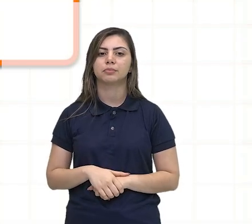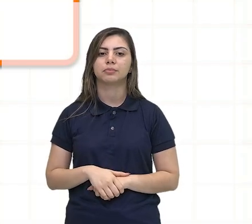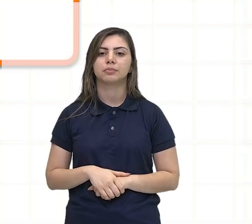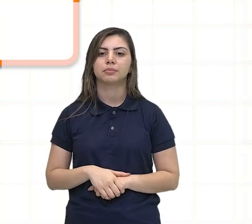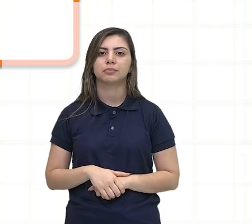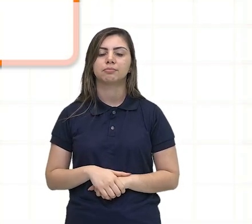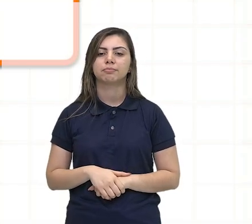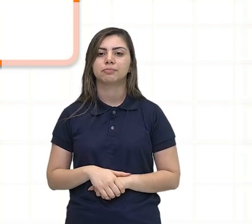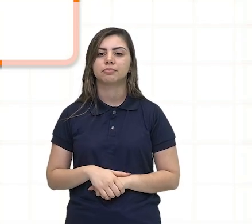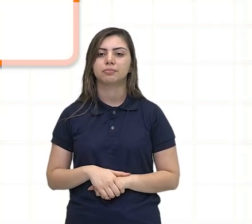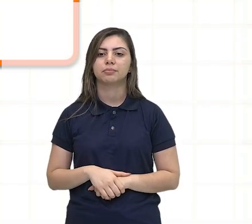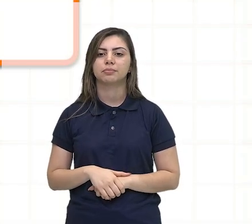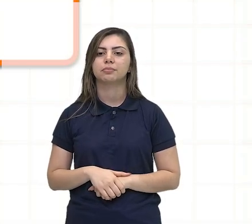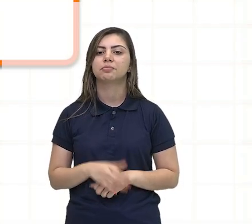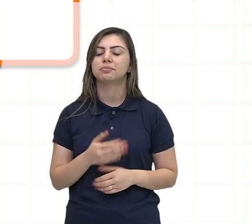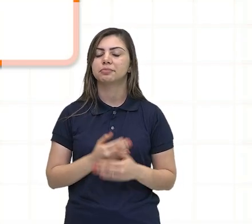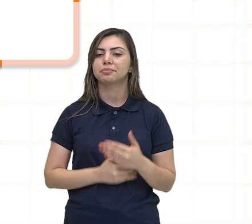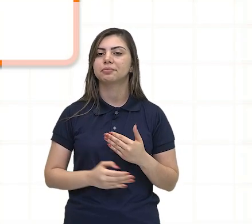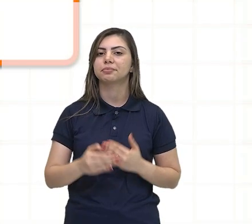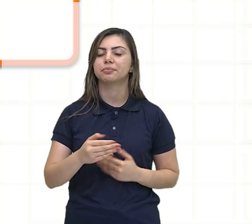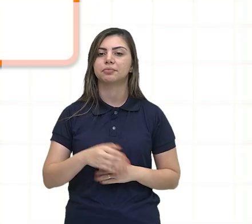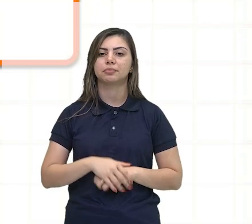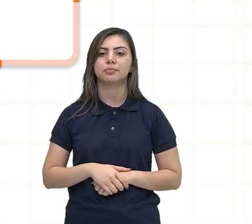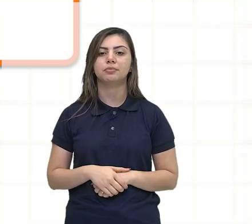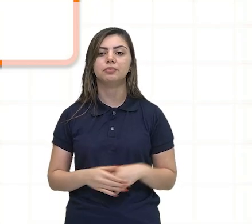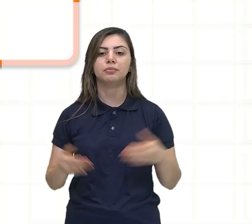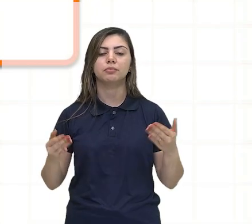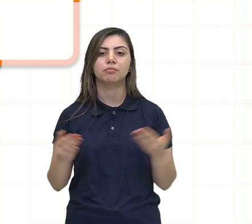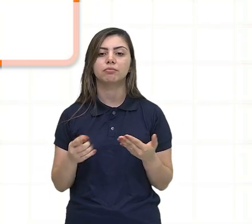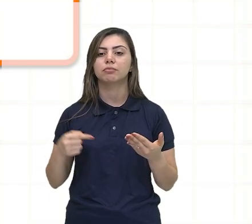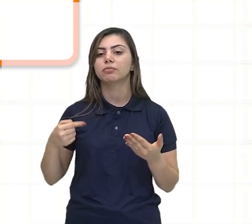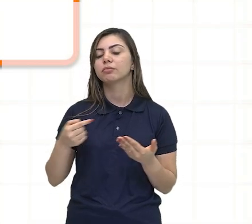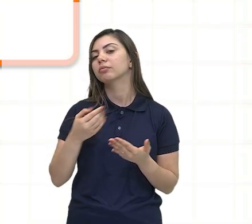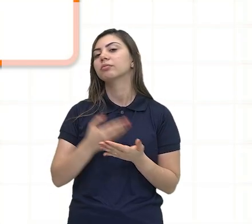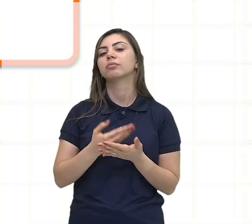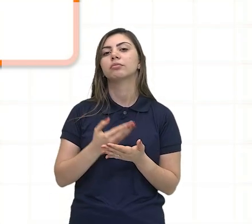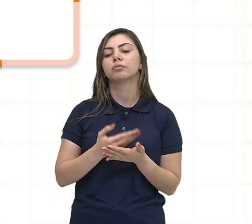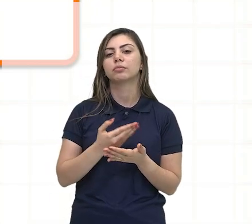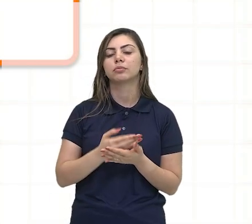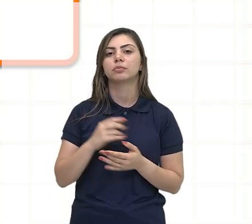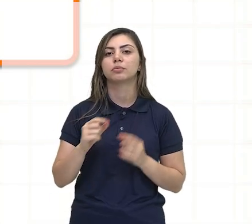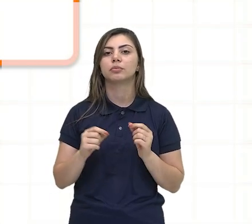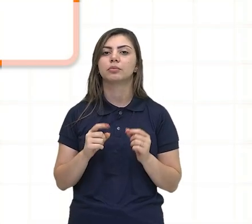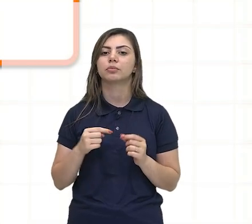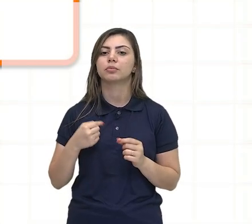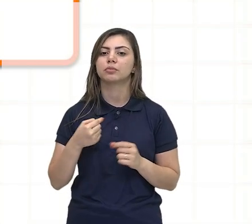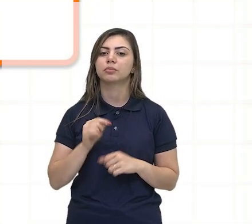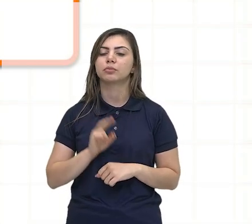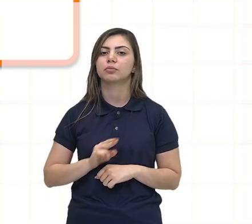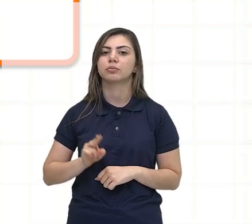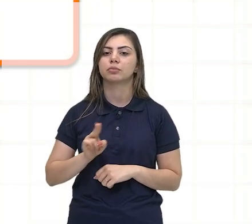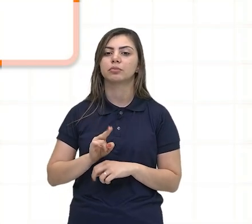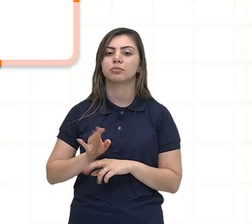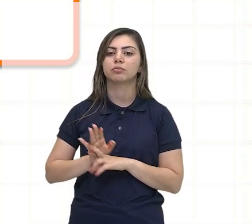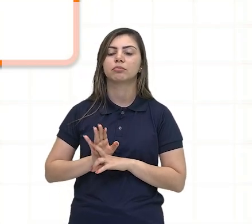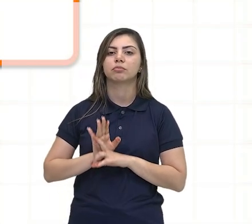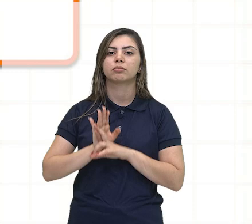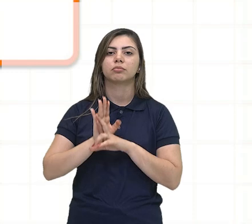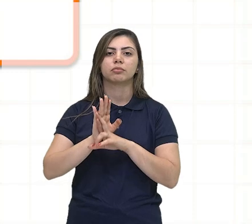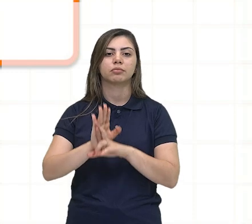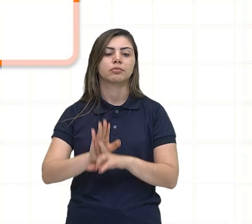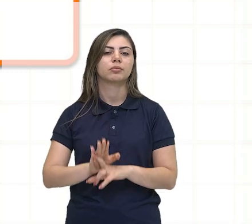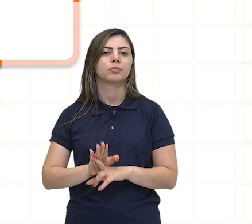Dando continuidade, a gente vai verificar que hoje um dos recursos mais